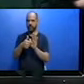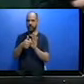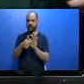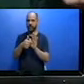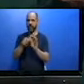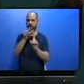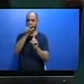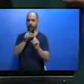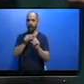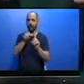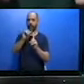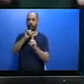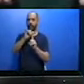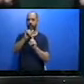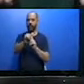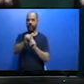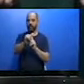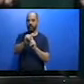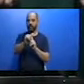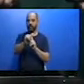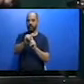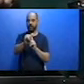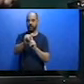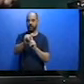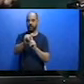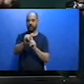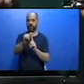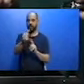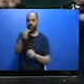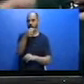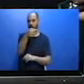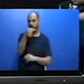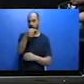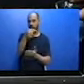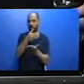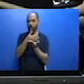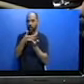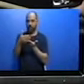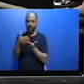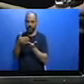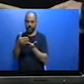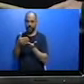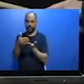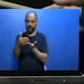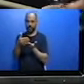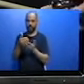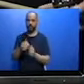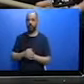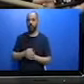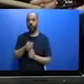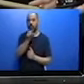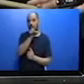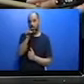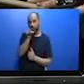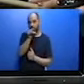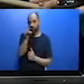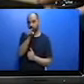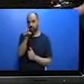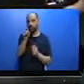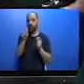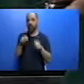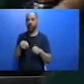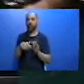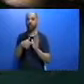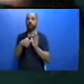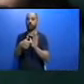personagem quando o travessão está no começo da frase mas ele o travessão também pode indicar